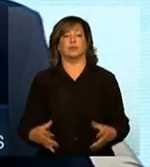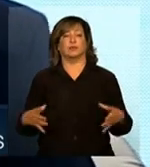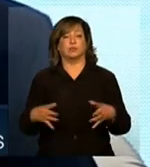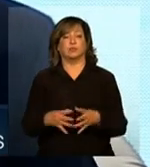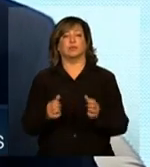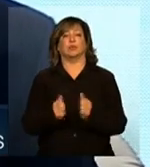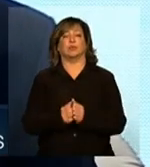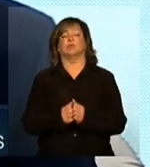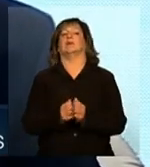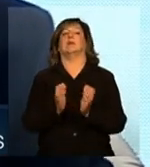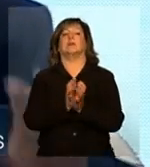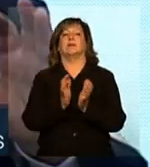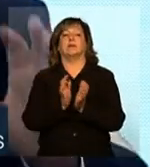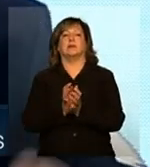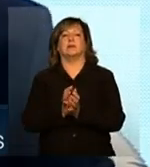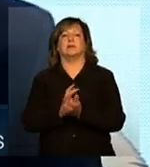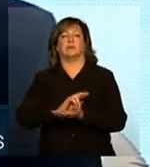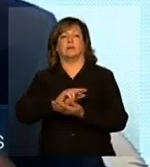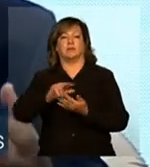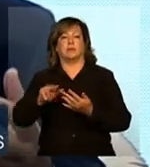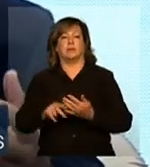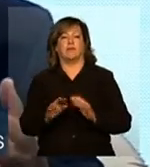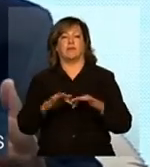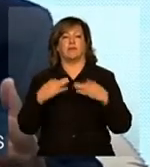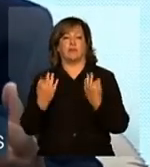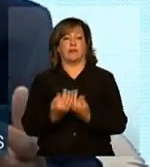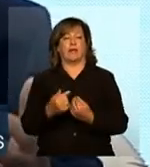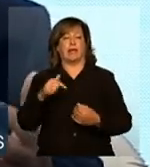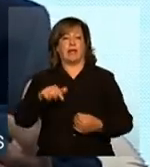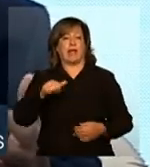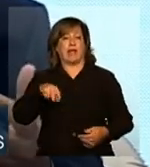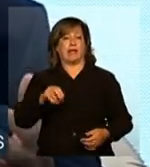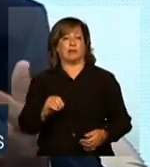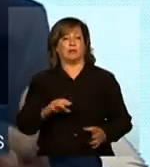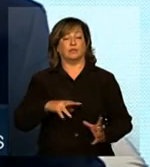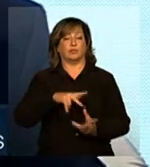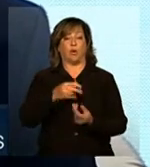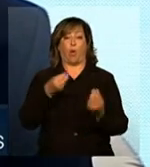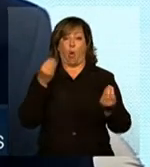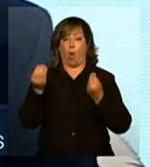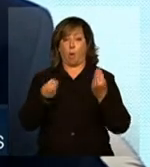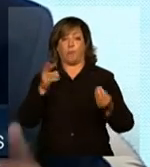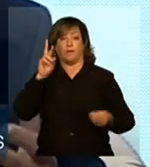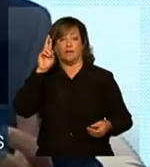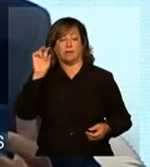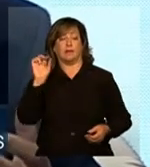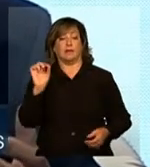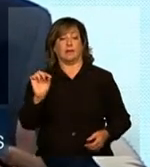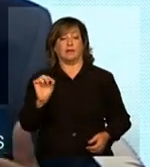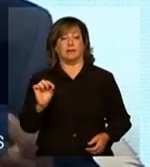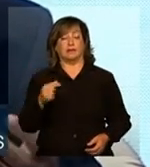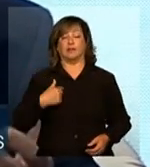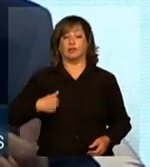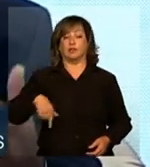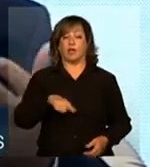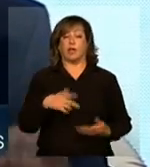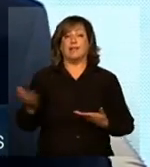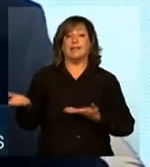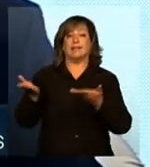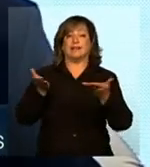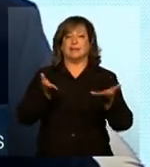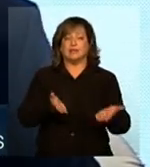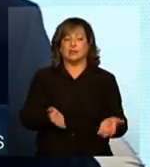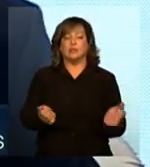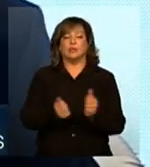organizações internacionais de agricultura familiar, ao trazer esse ano internacional como referência para a gente trazer para o